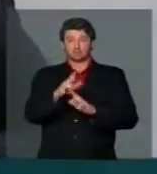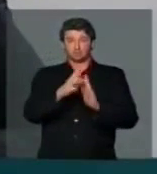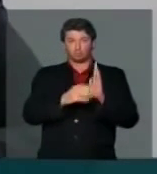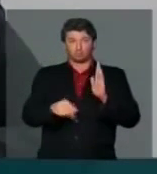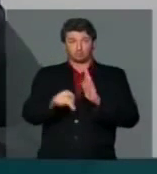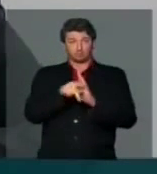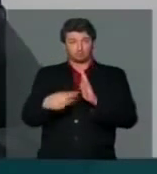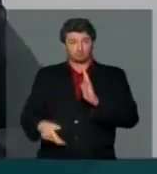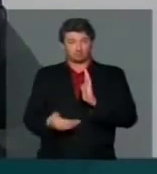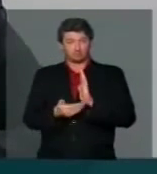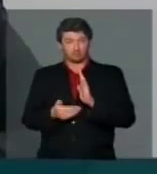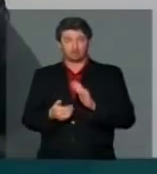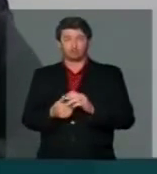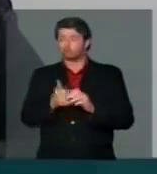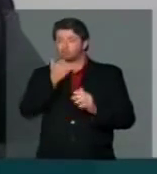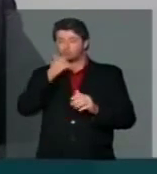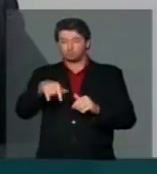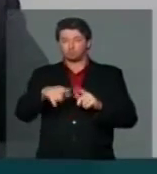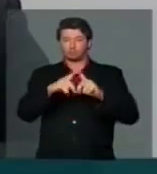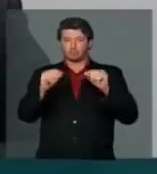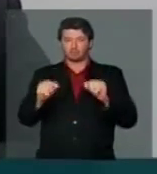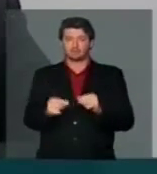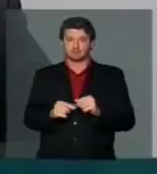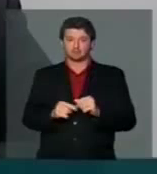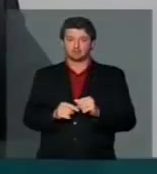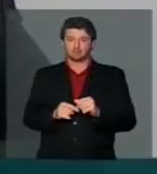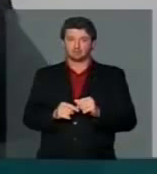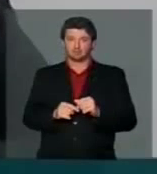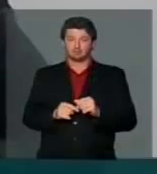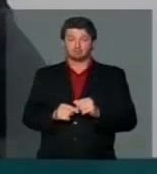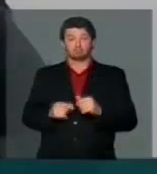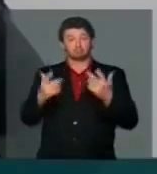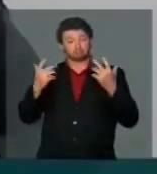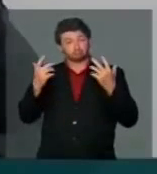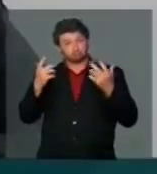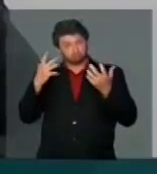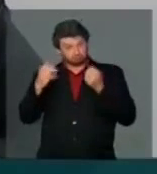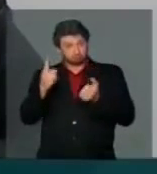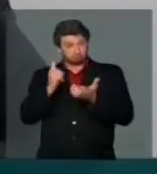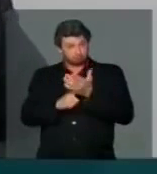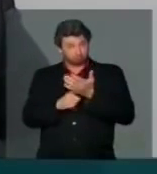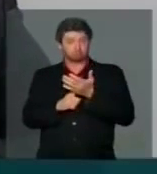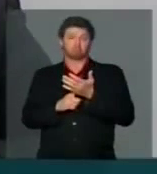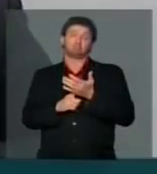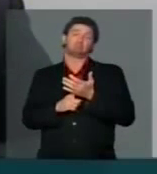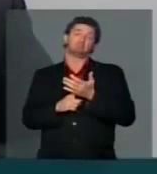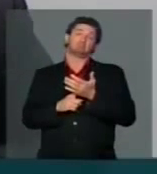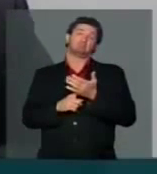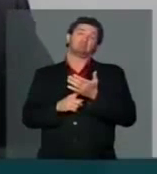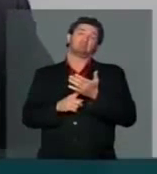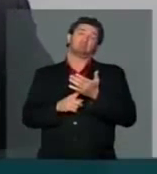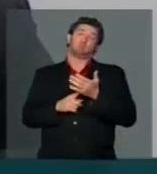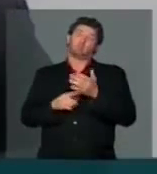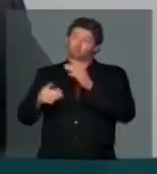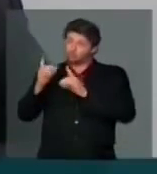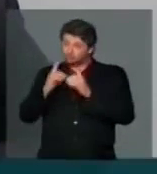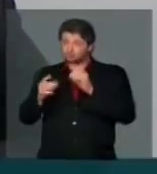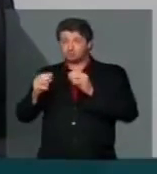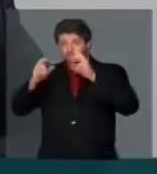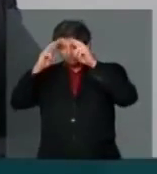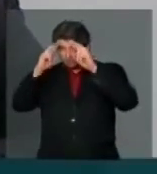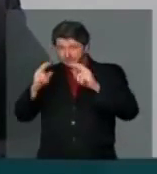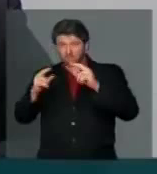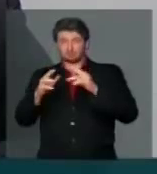aqui no Distrito Federal. Espero que a gente reconstrua isso. E que a gente chegue a um acordo, a um diálogo, não é, que